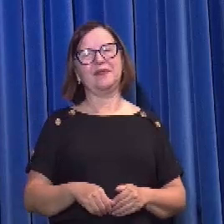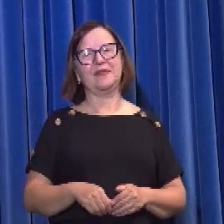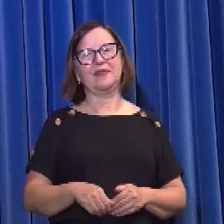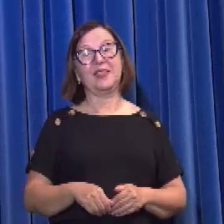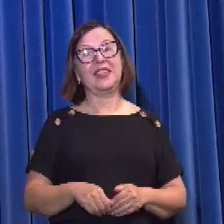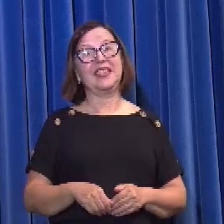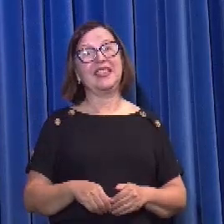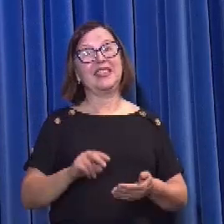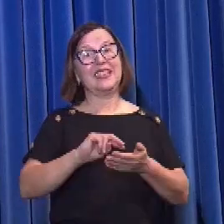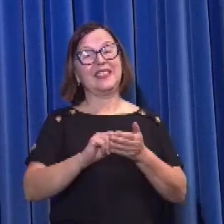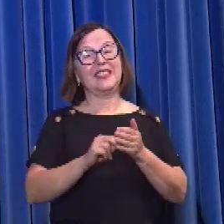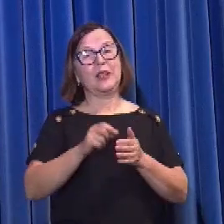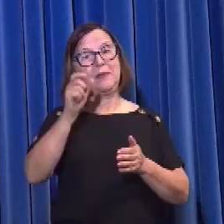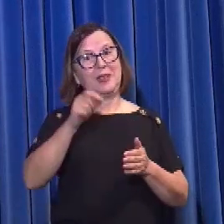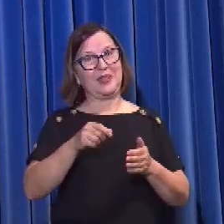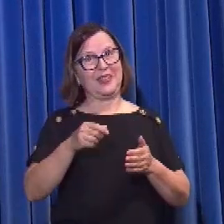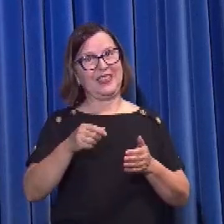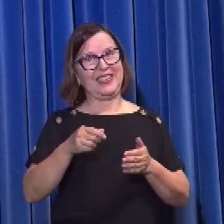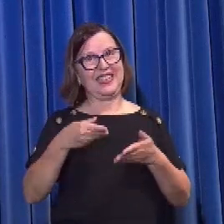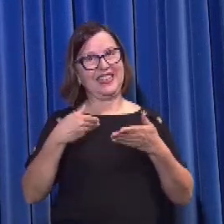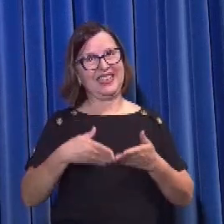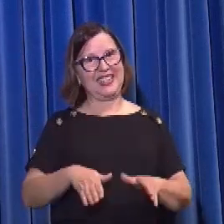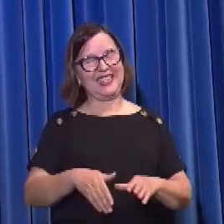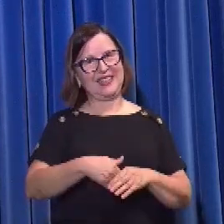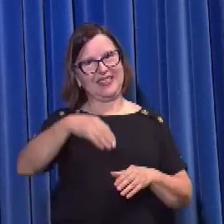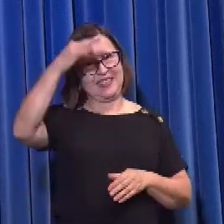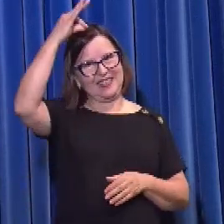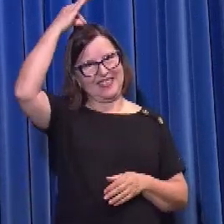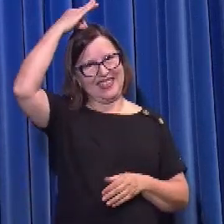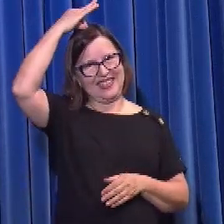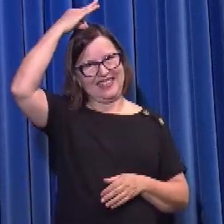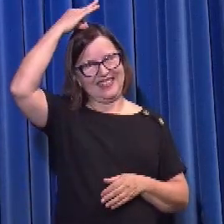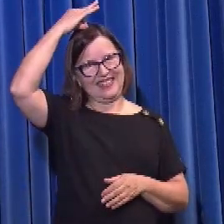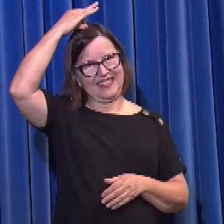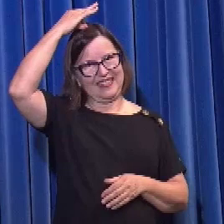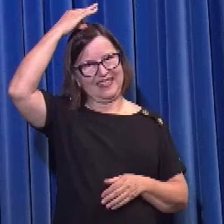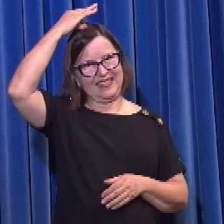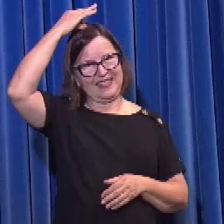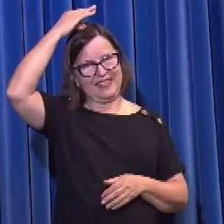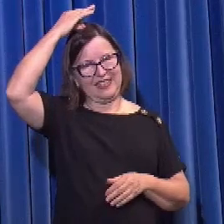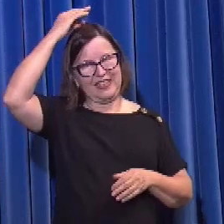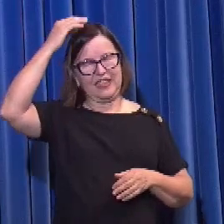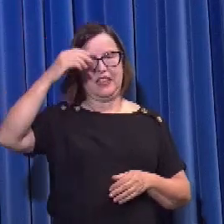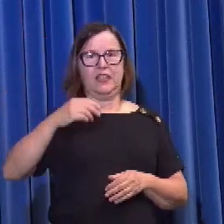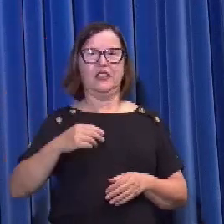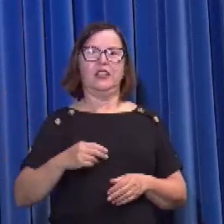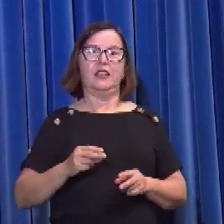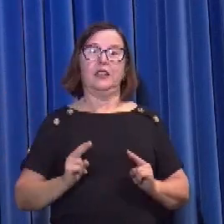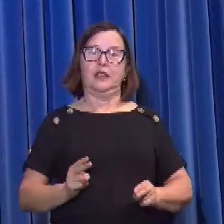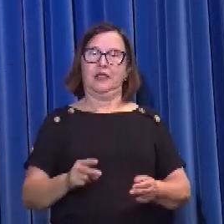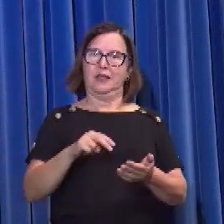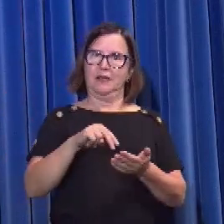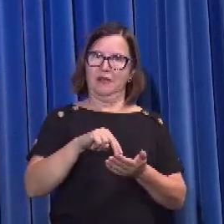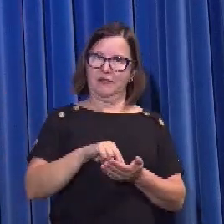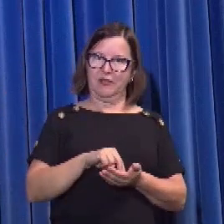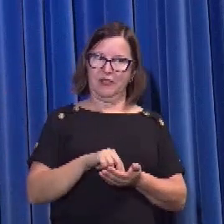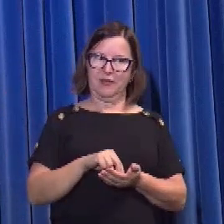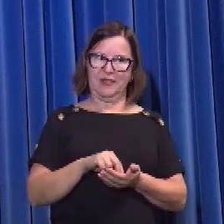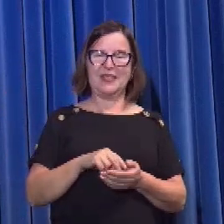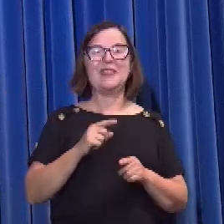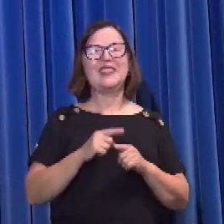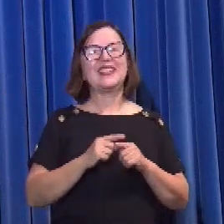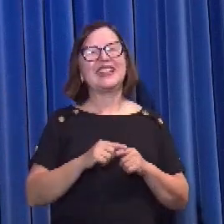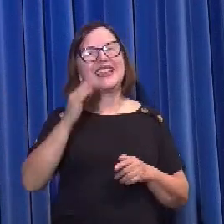novo. E esse que nasceu de novo, ele não desiste, ele permanece firme, pois sabe